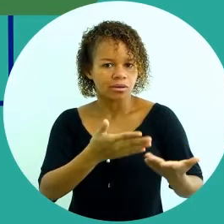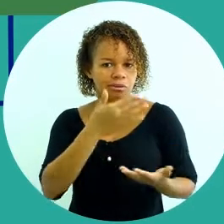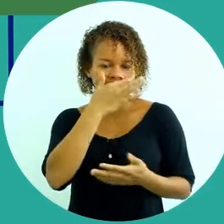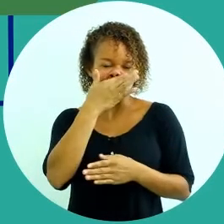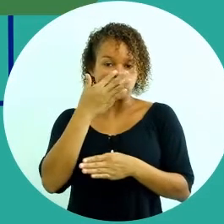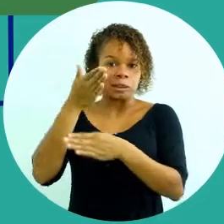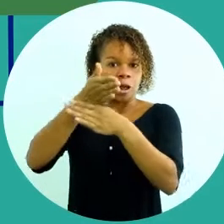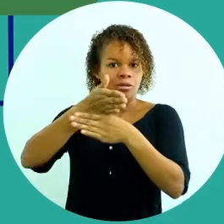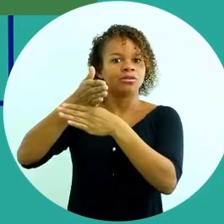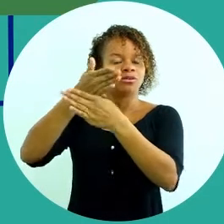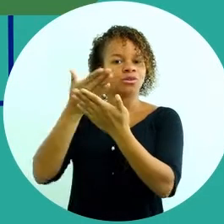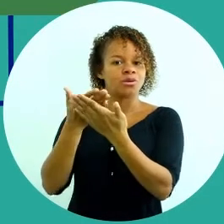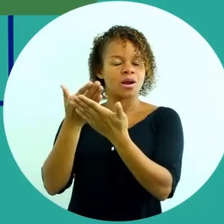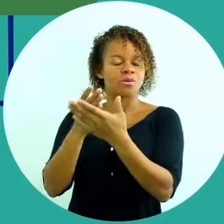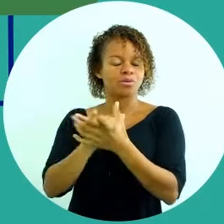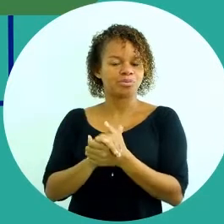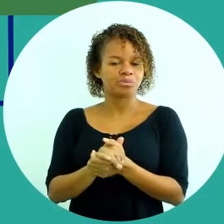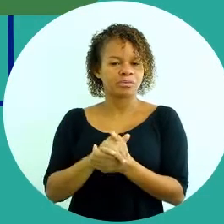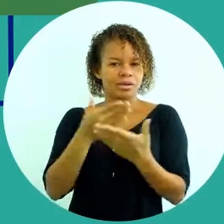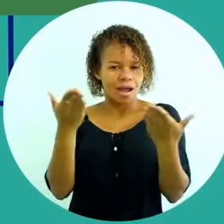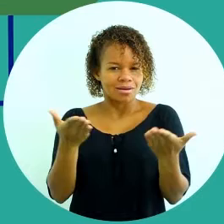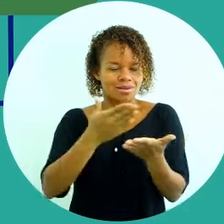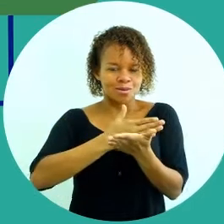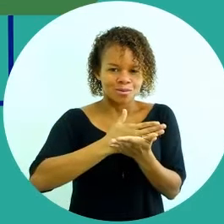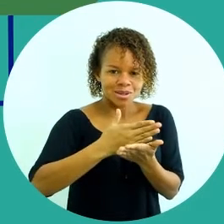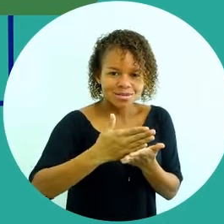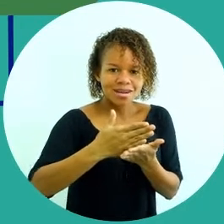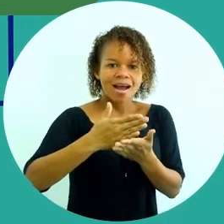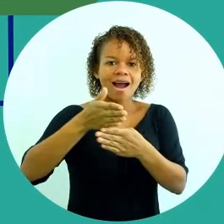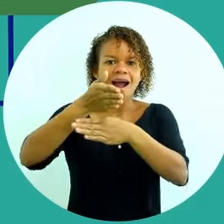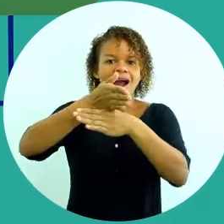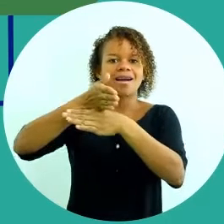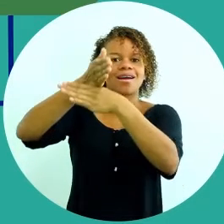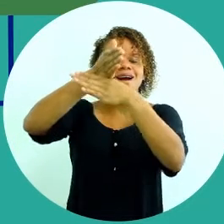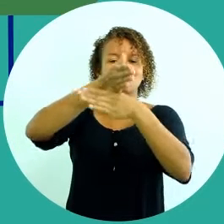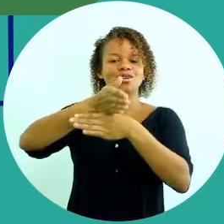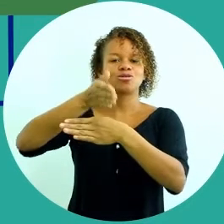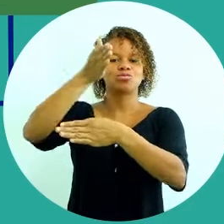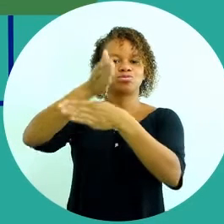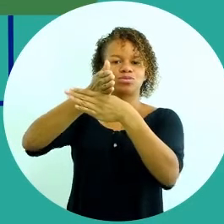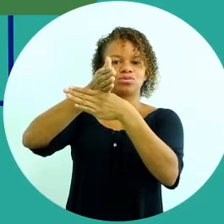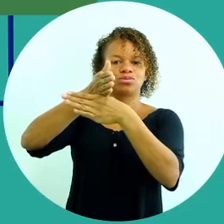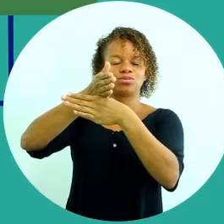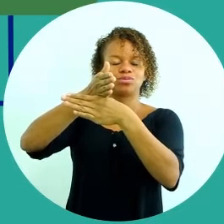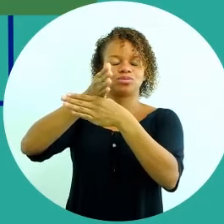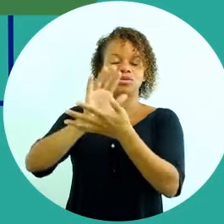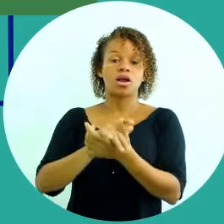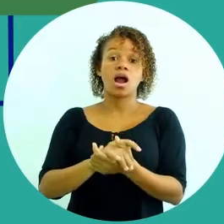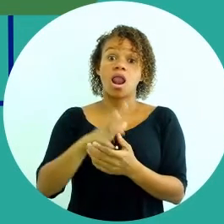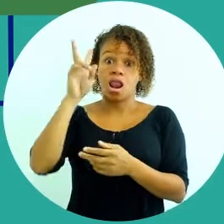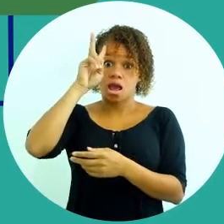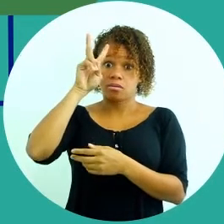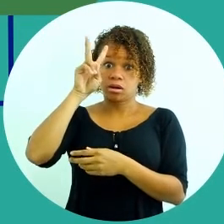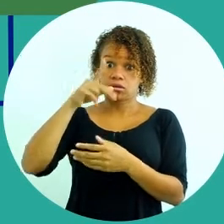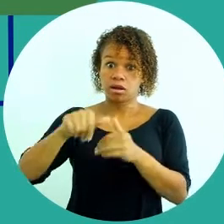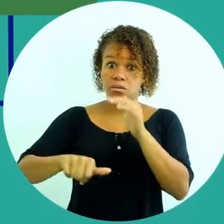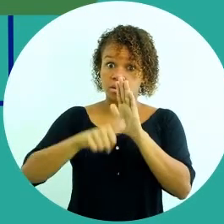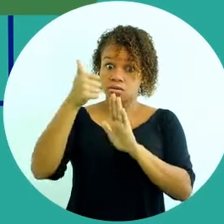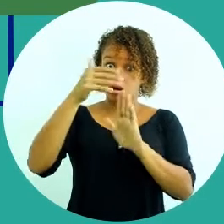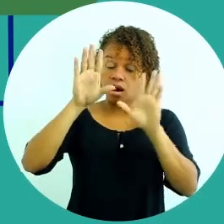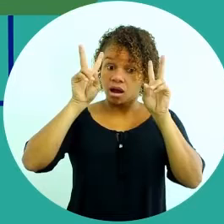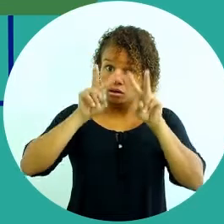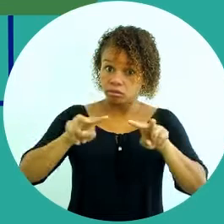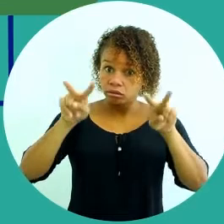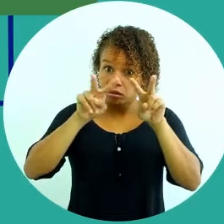desenvolvimento da videoaula. E aí sim, iniciar o processo de gravação. Lembrando que ao gravar